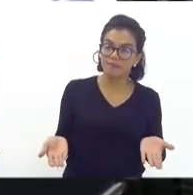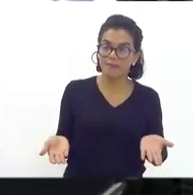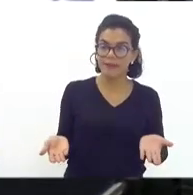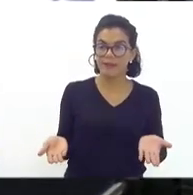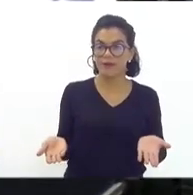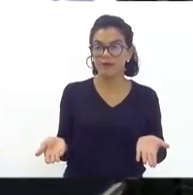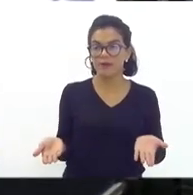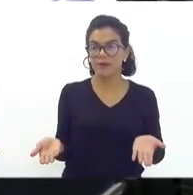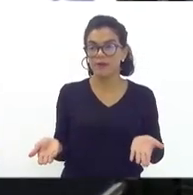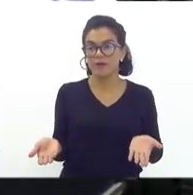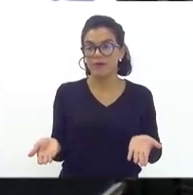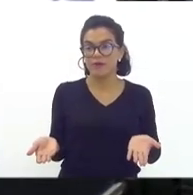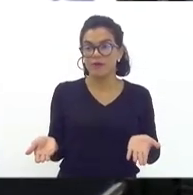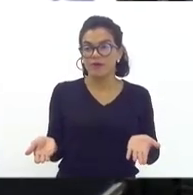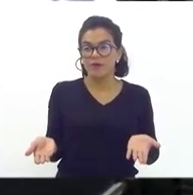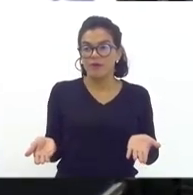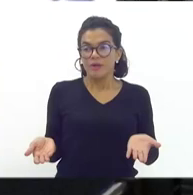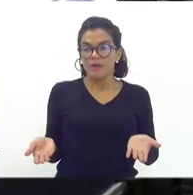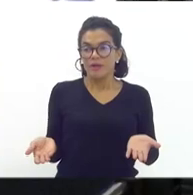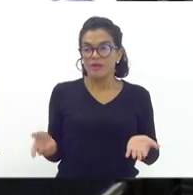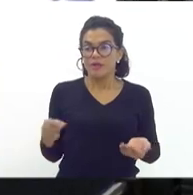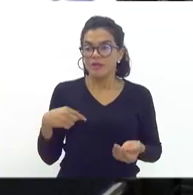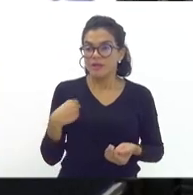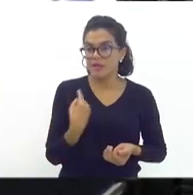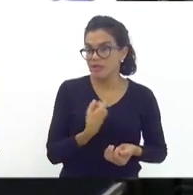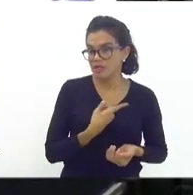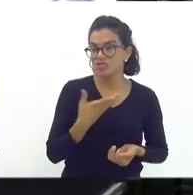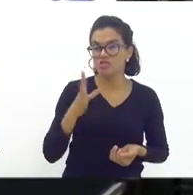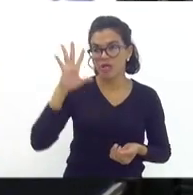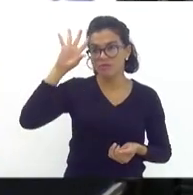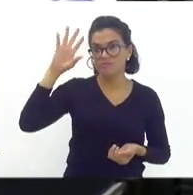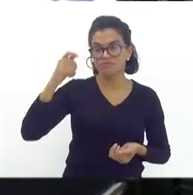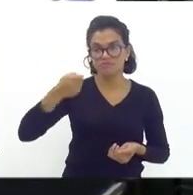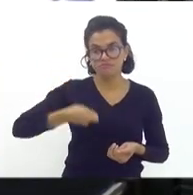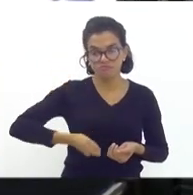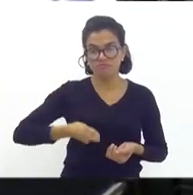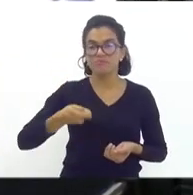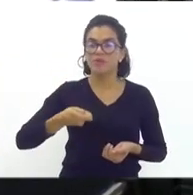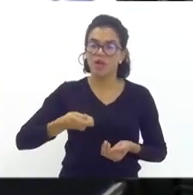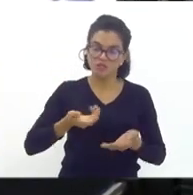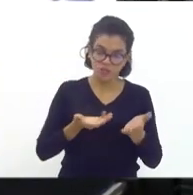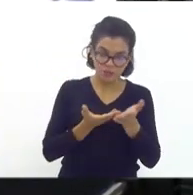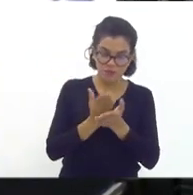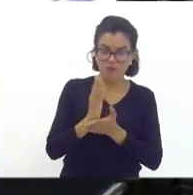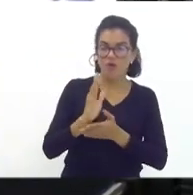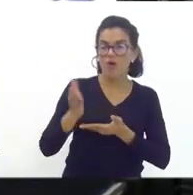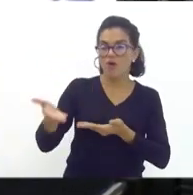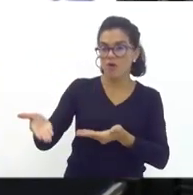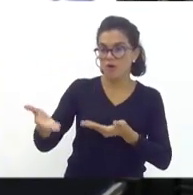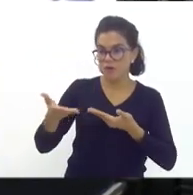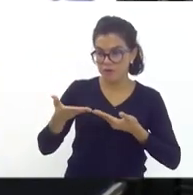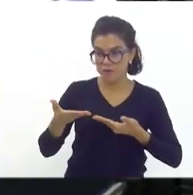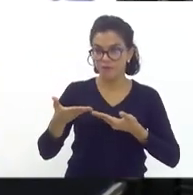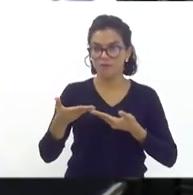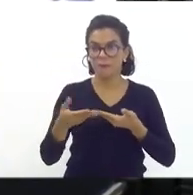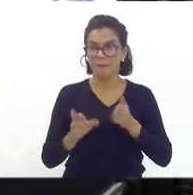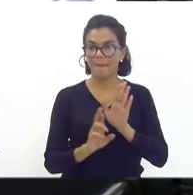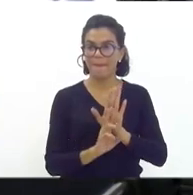a gente já deliberou aqui o presidente deliberou a gente aprovou aqui a convocação do